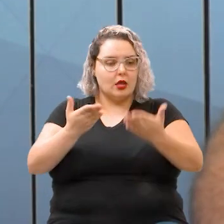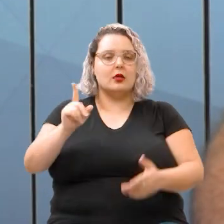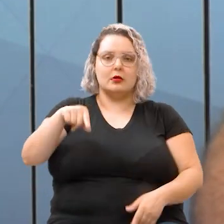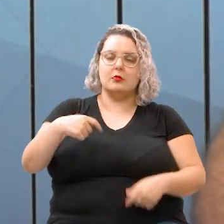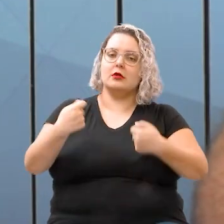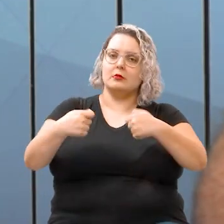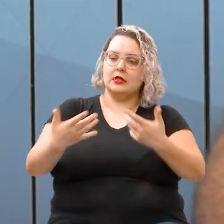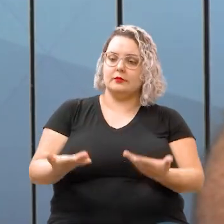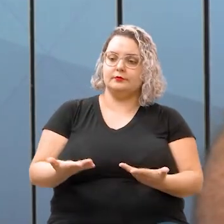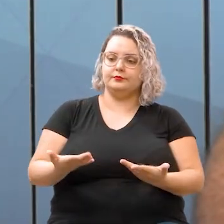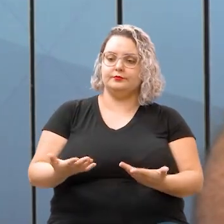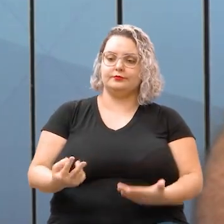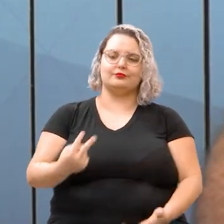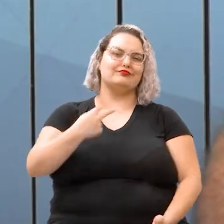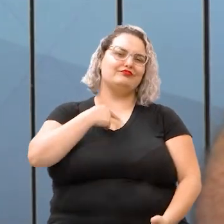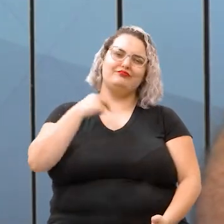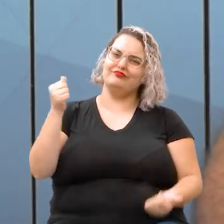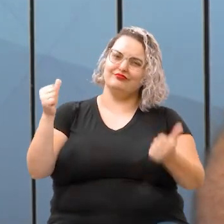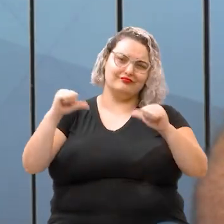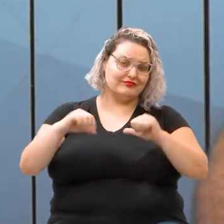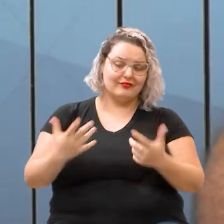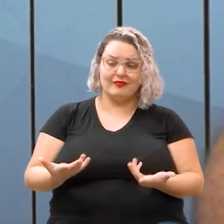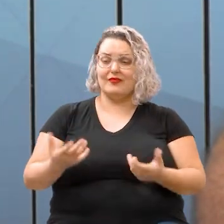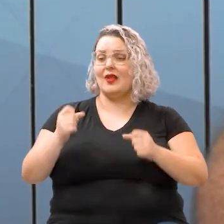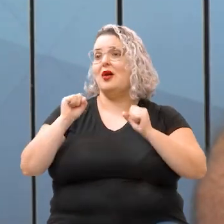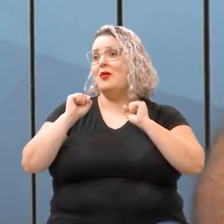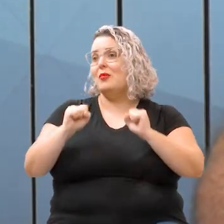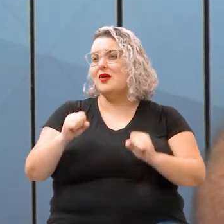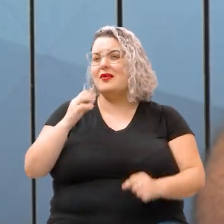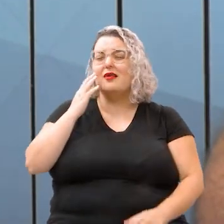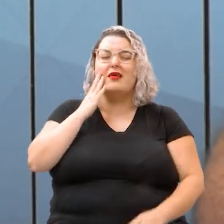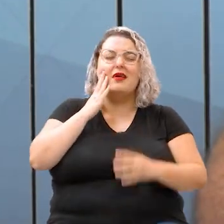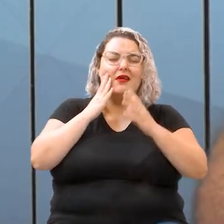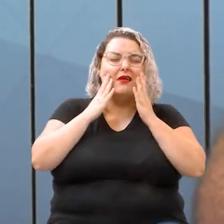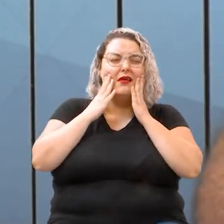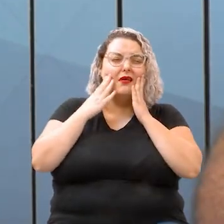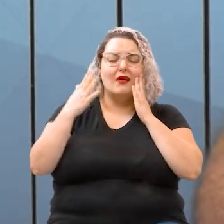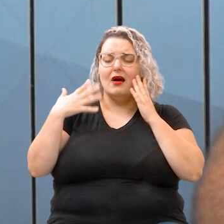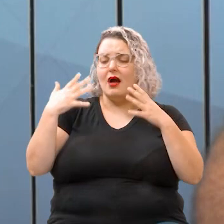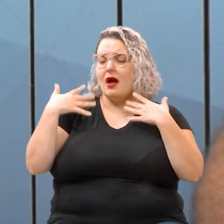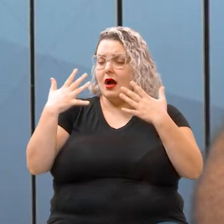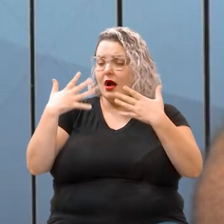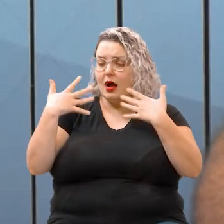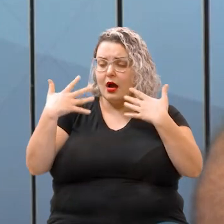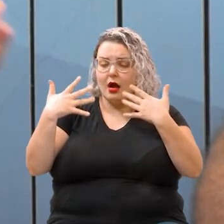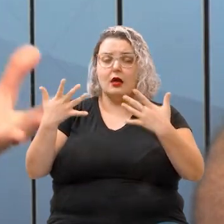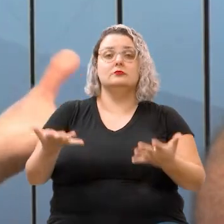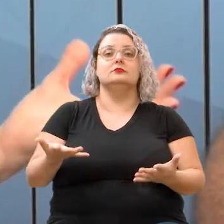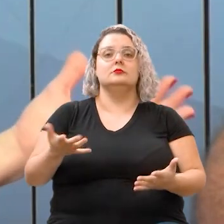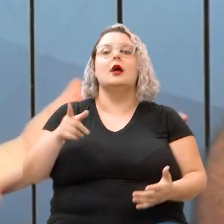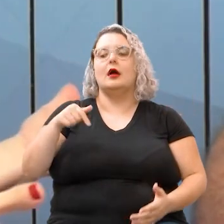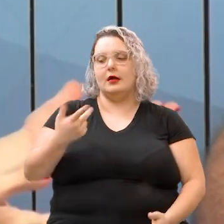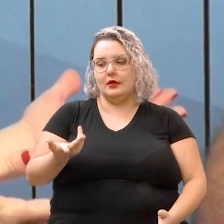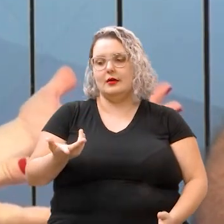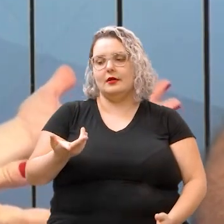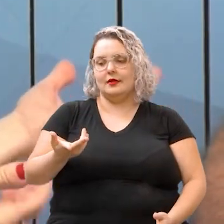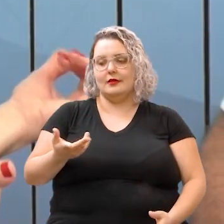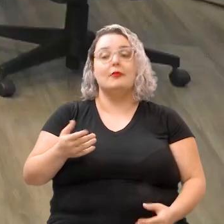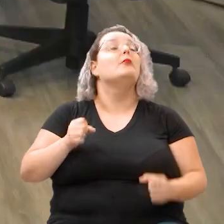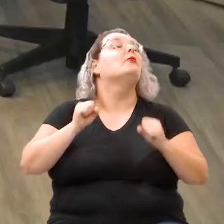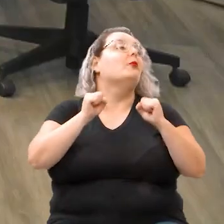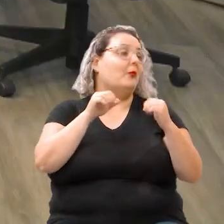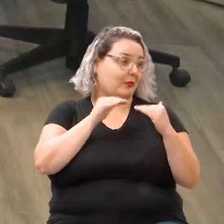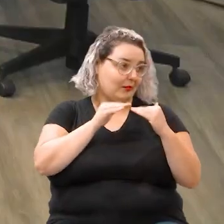deixar ali ruim, às vezes pode dar ardência bucal. Então precisa, mesmo que daí tem que ficar, a gente pode até